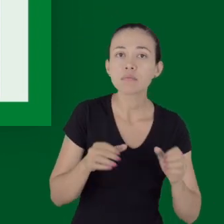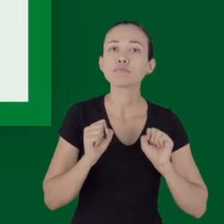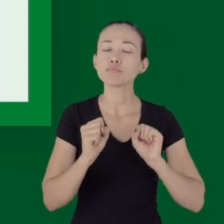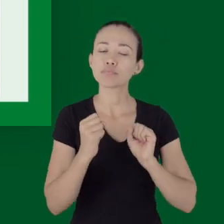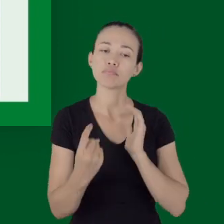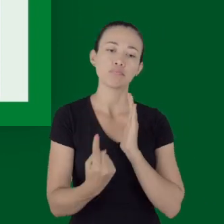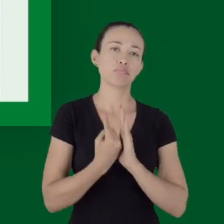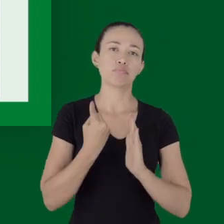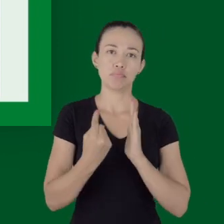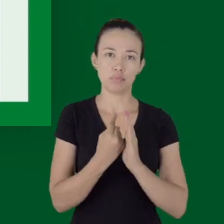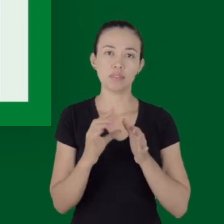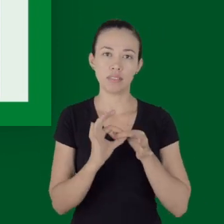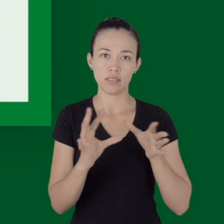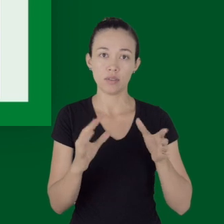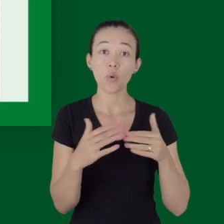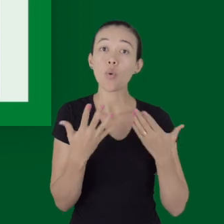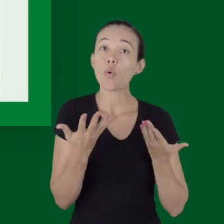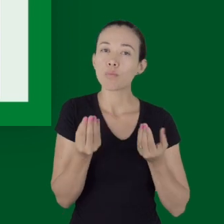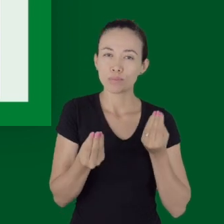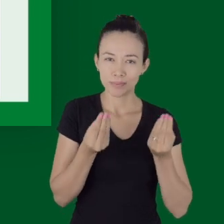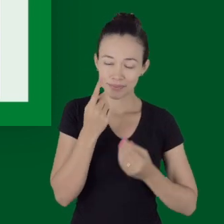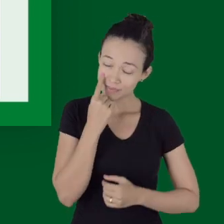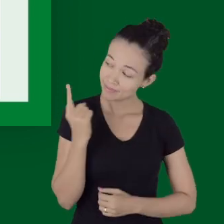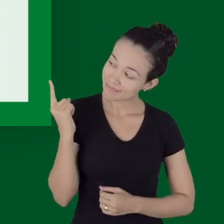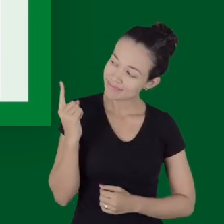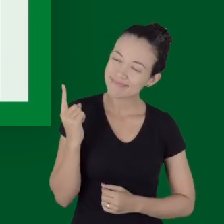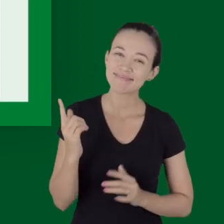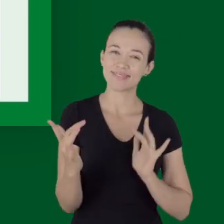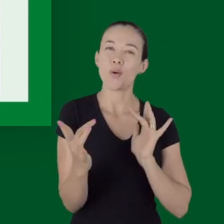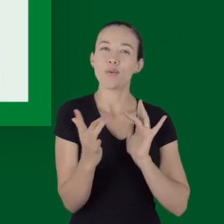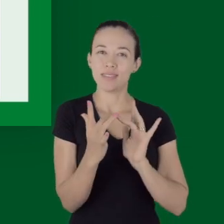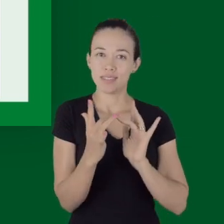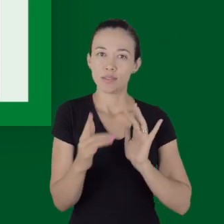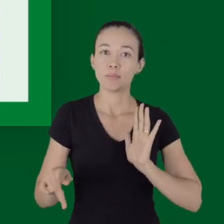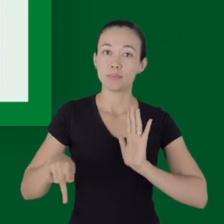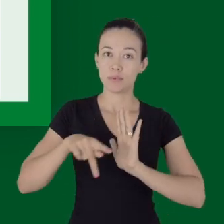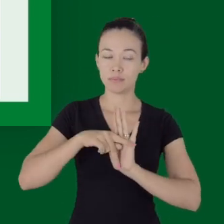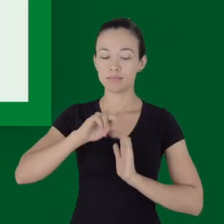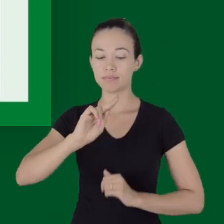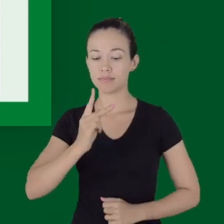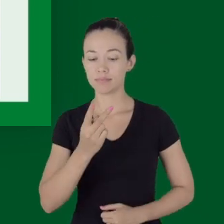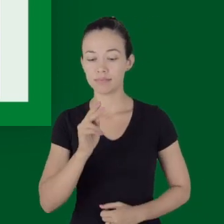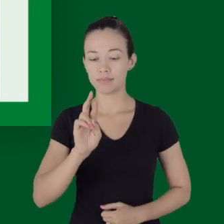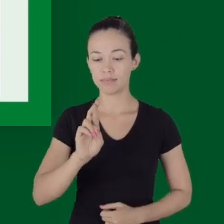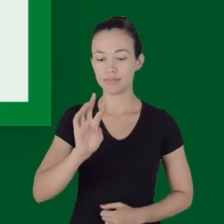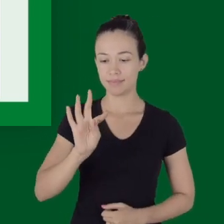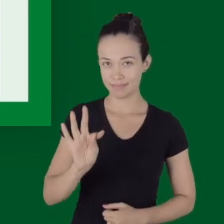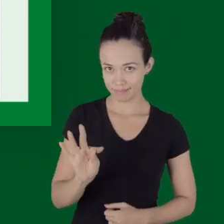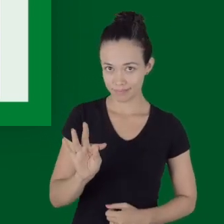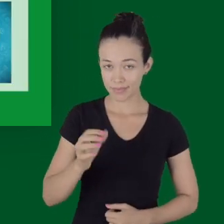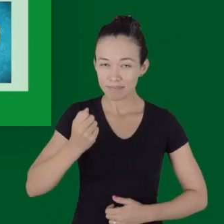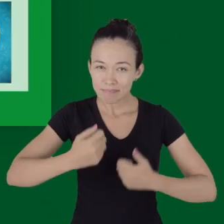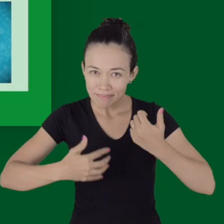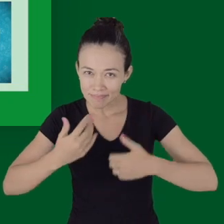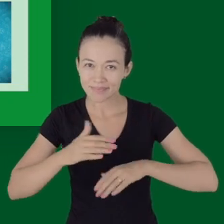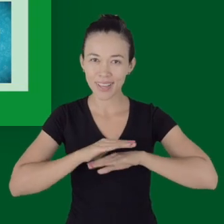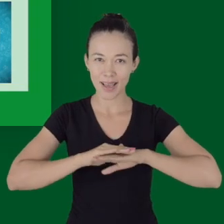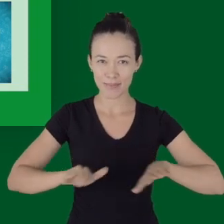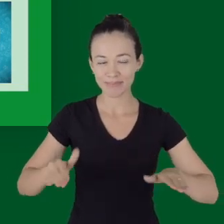da unidade de endocrinologia, do HRT. E era isso que eu tinha para falar hoje. Obrigada.